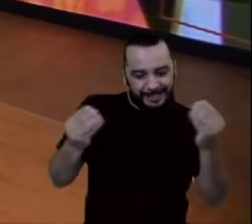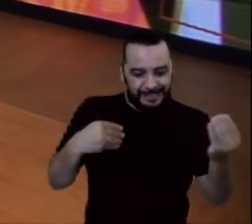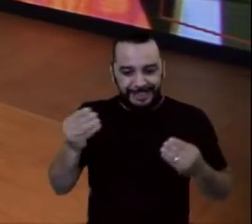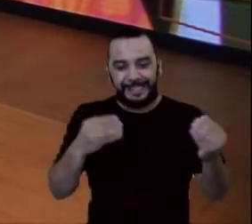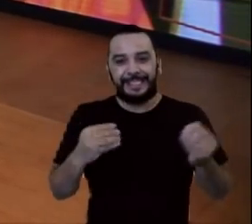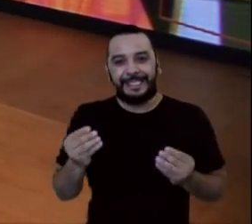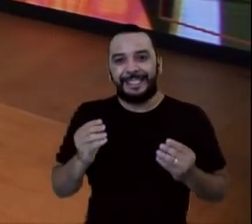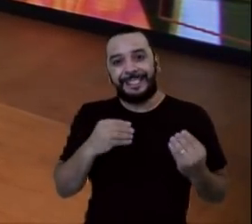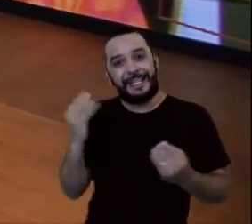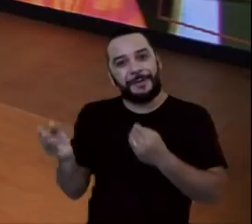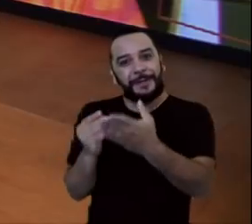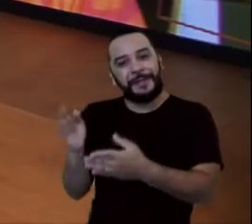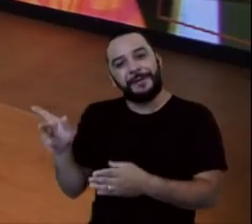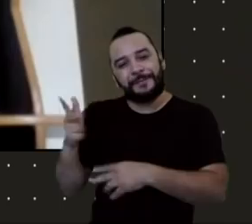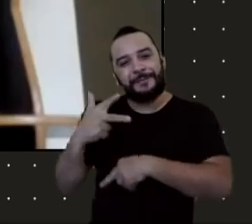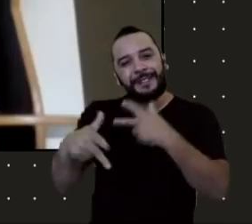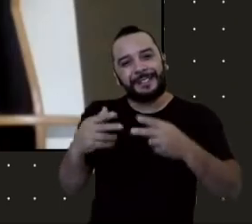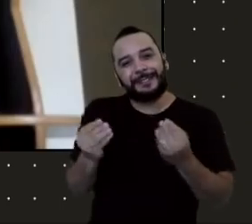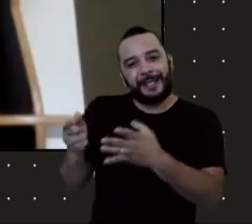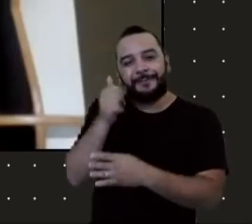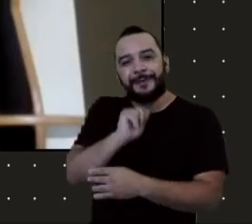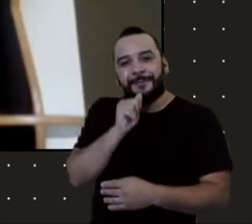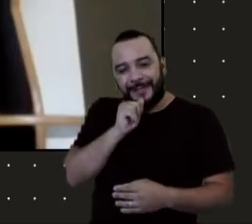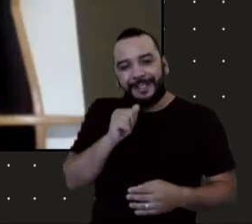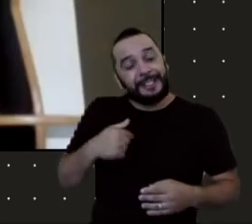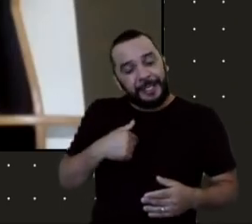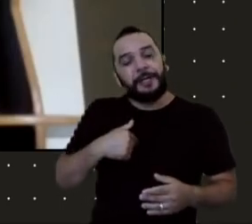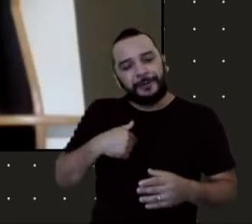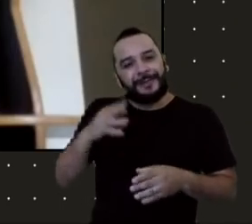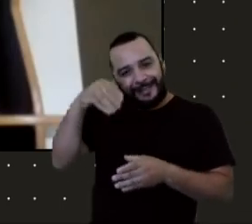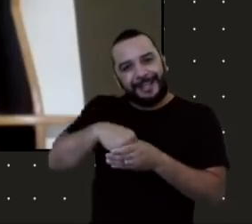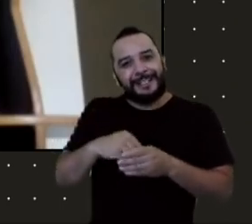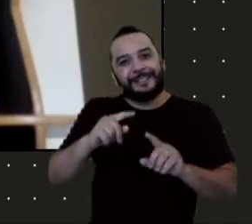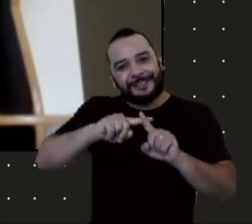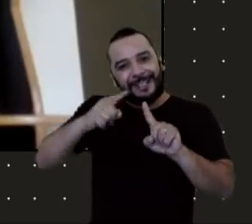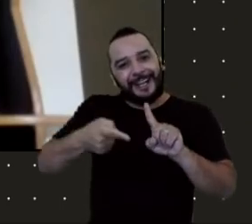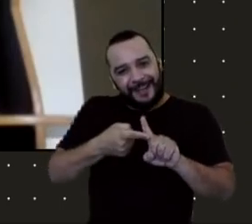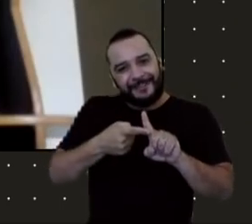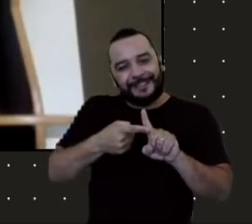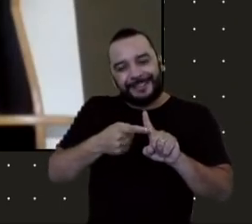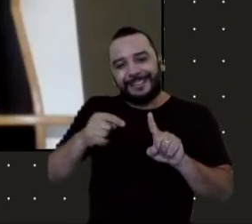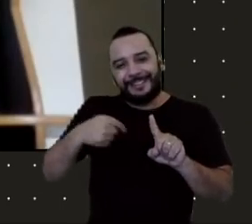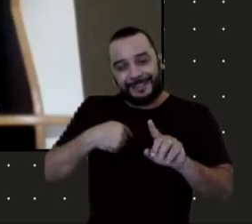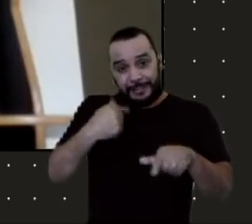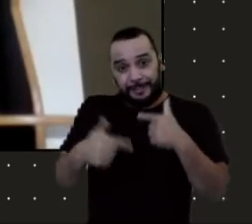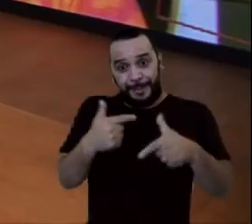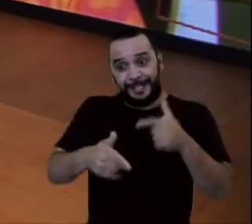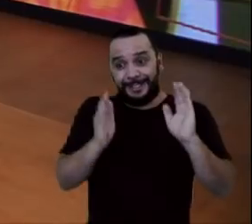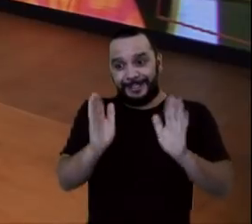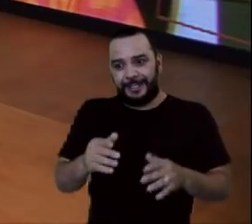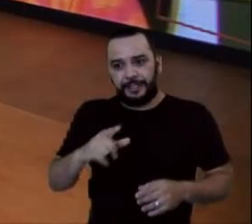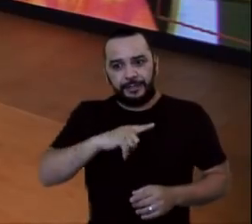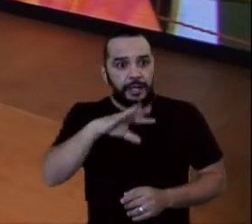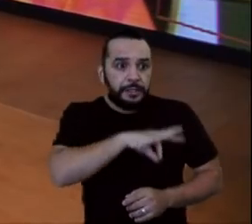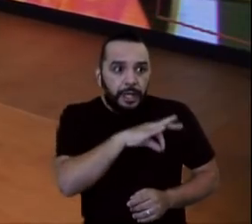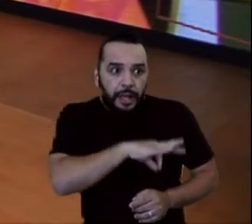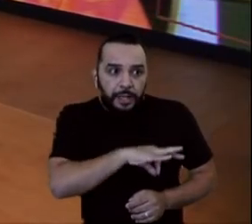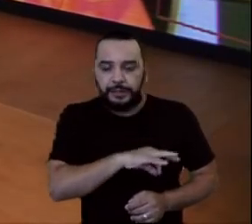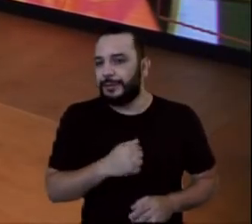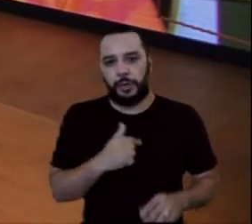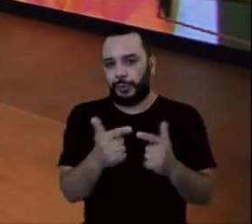que acompanharam a gravidez, né? E, então, eu já estava trabalhando na barriguinha de minha mãe. Já tinha